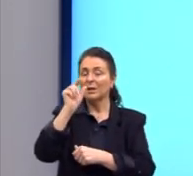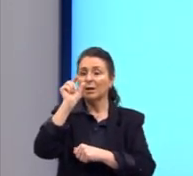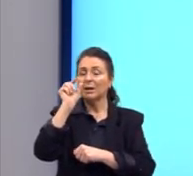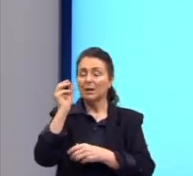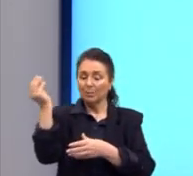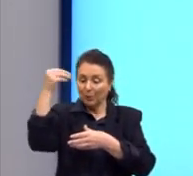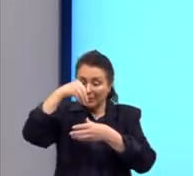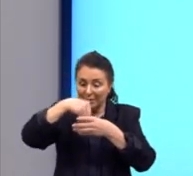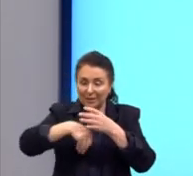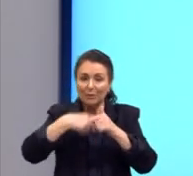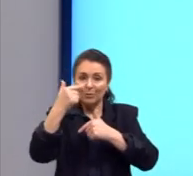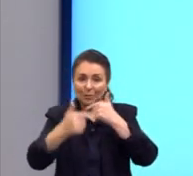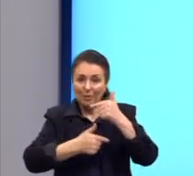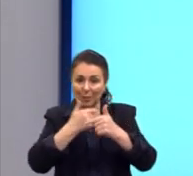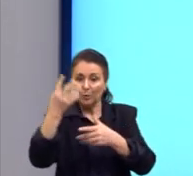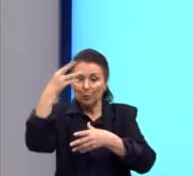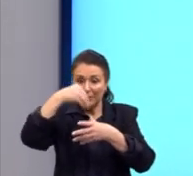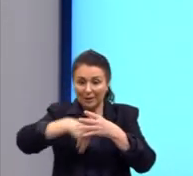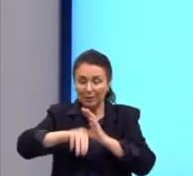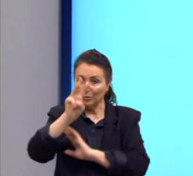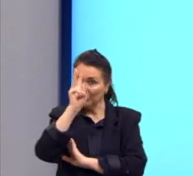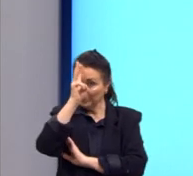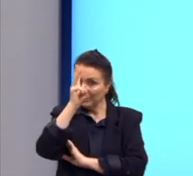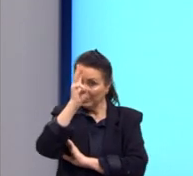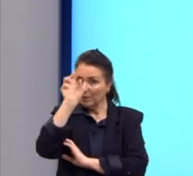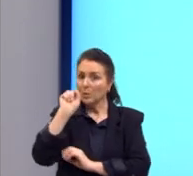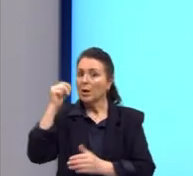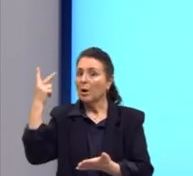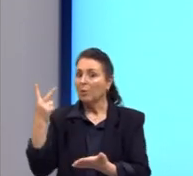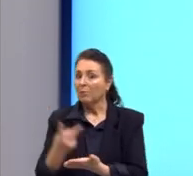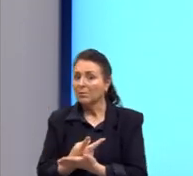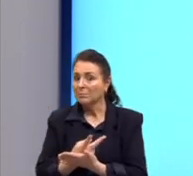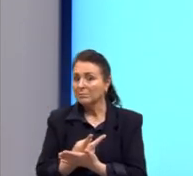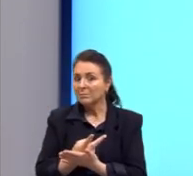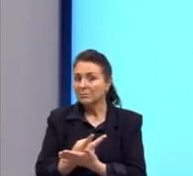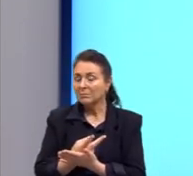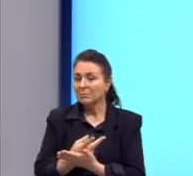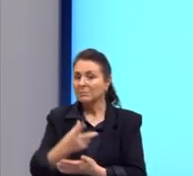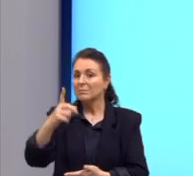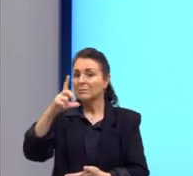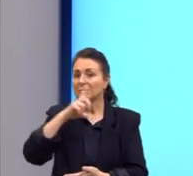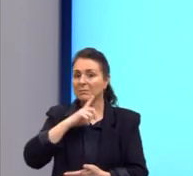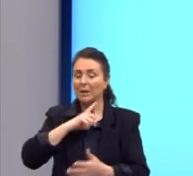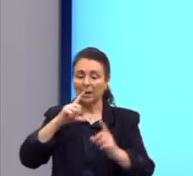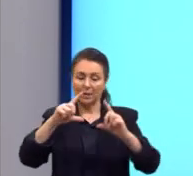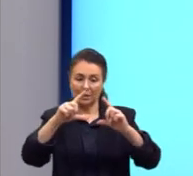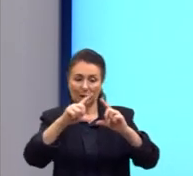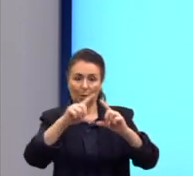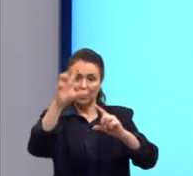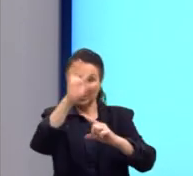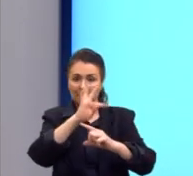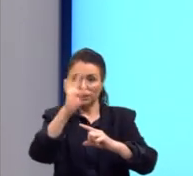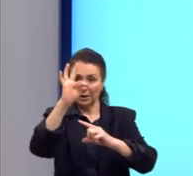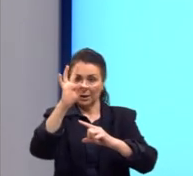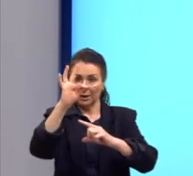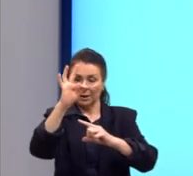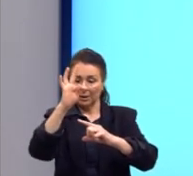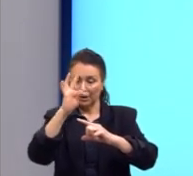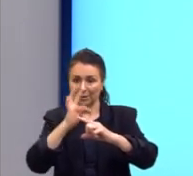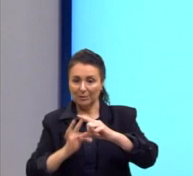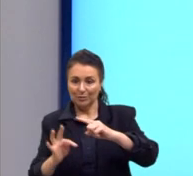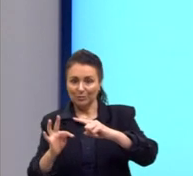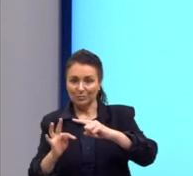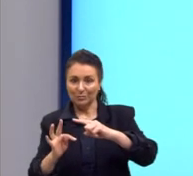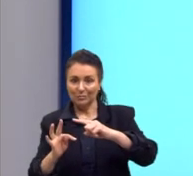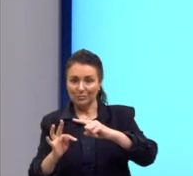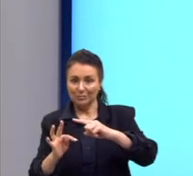trabalho aqui dentro da potência que que vai acontecer ó eu vou te dar outra tem em cima e embaixo então eu